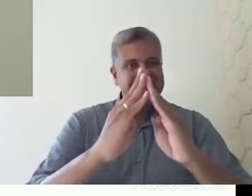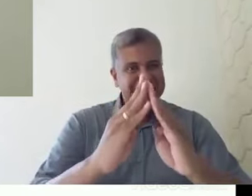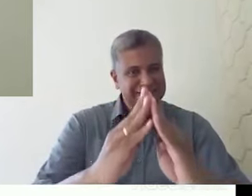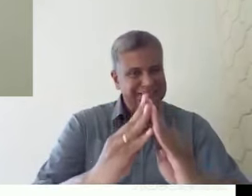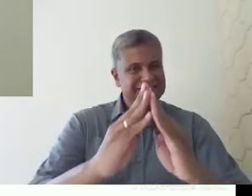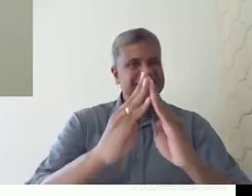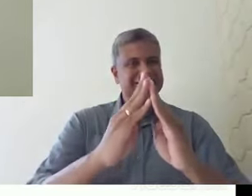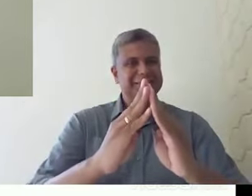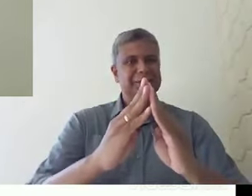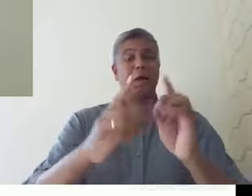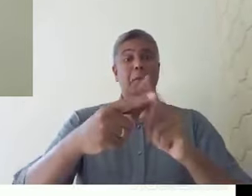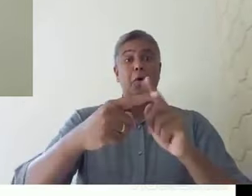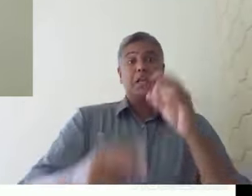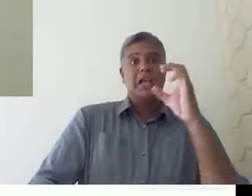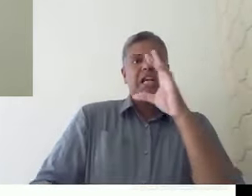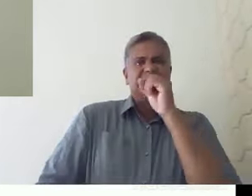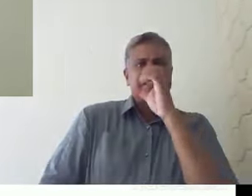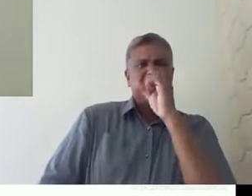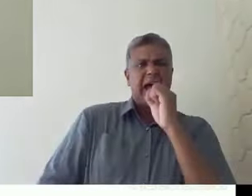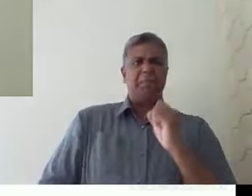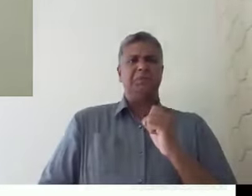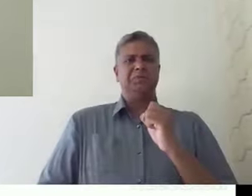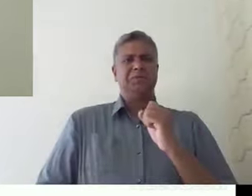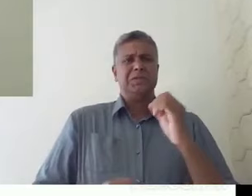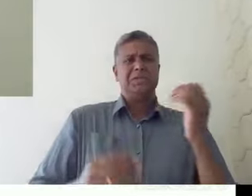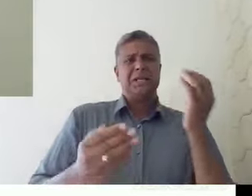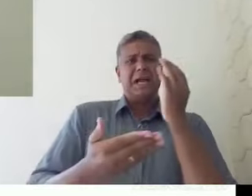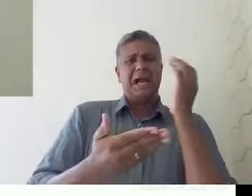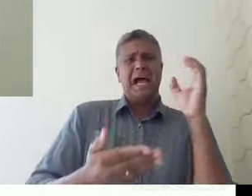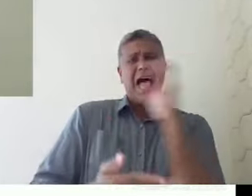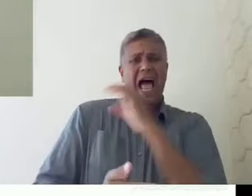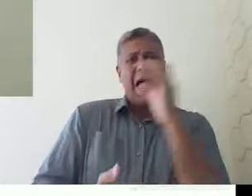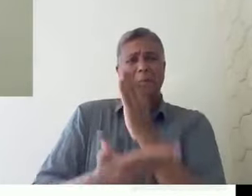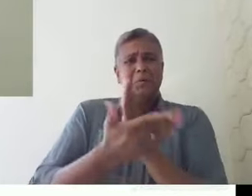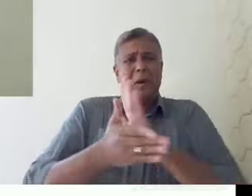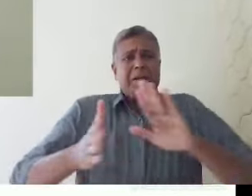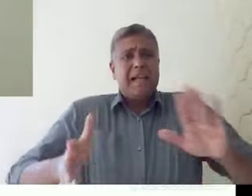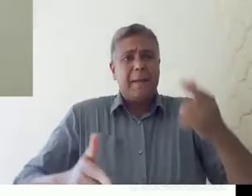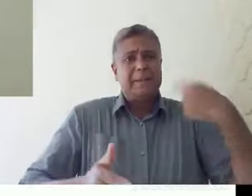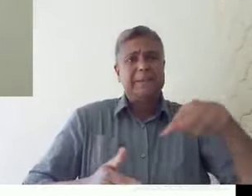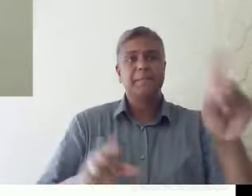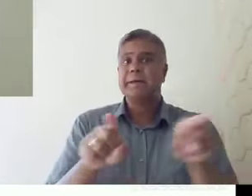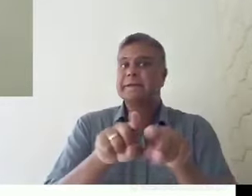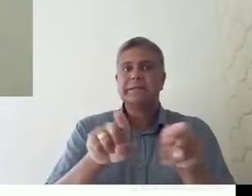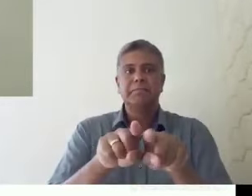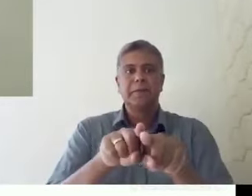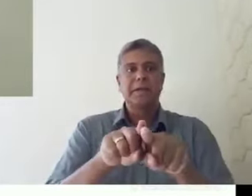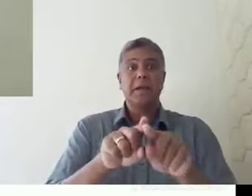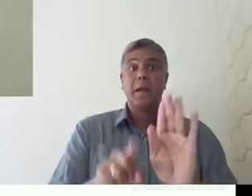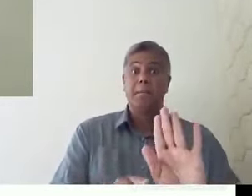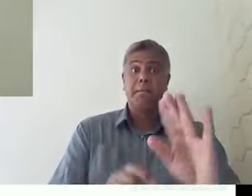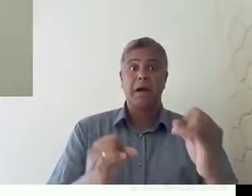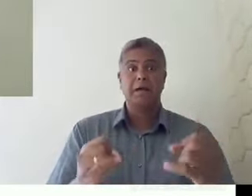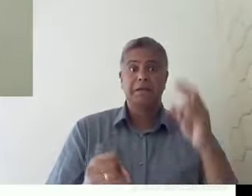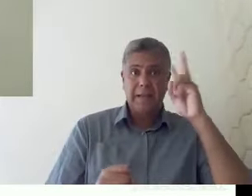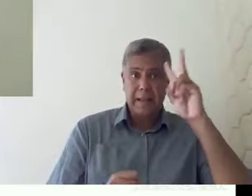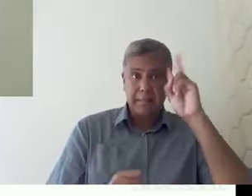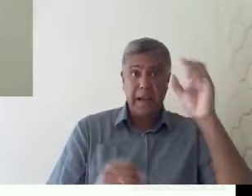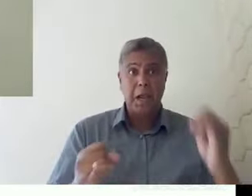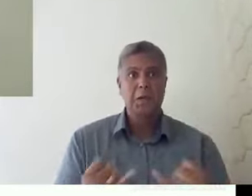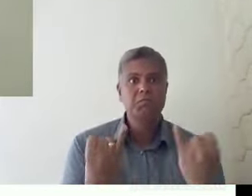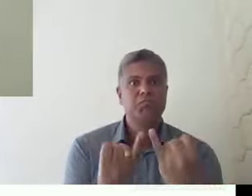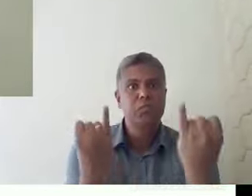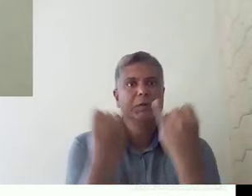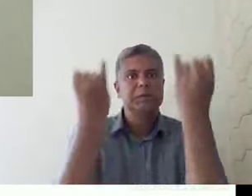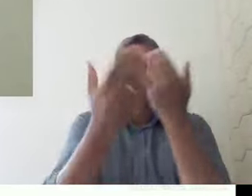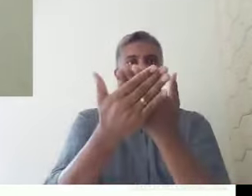ser corridos, né? Assim como a semana é corrida para todo mundo, mas é importante de vocês